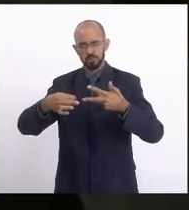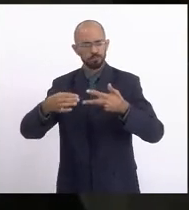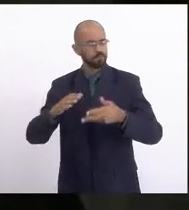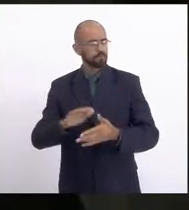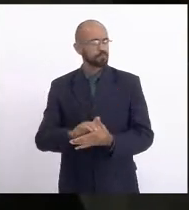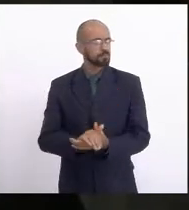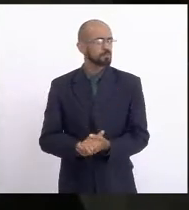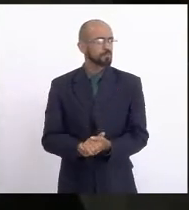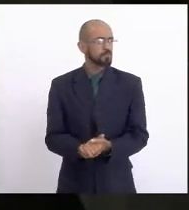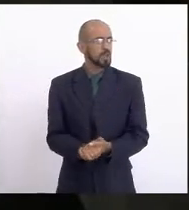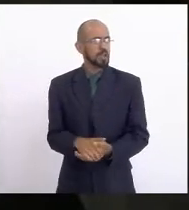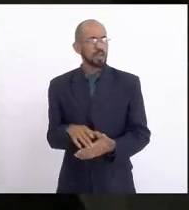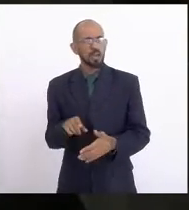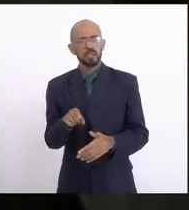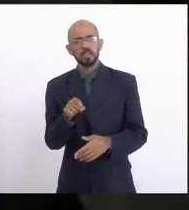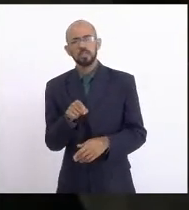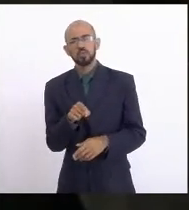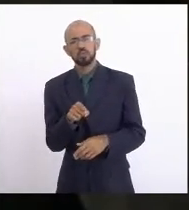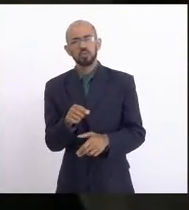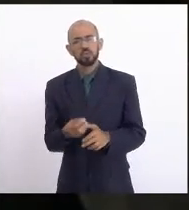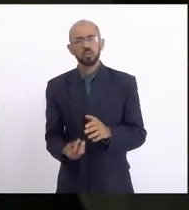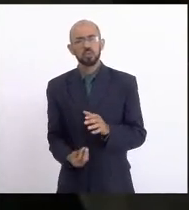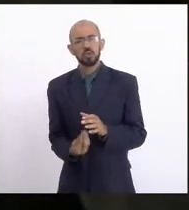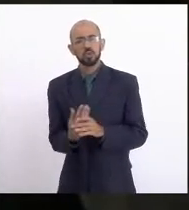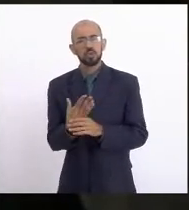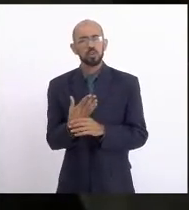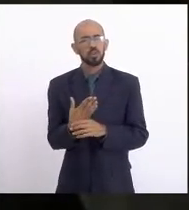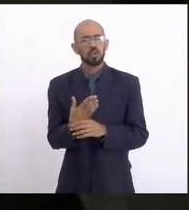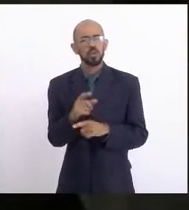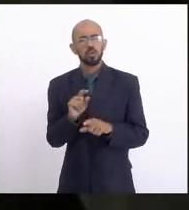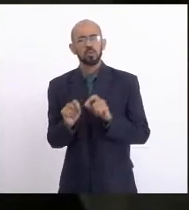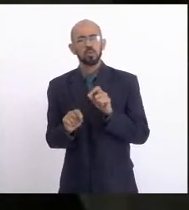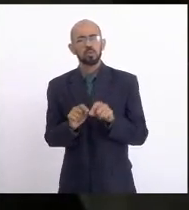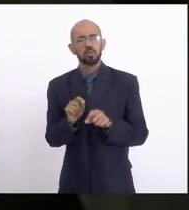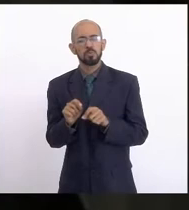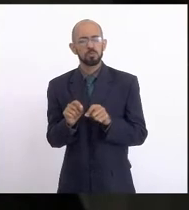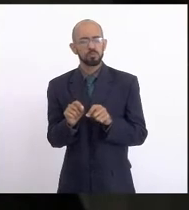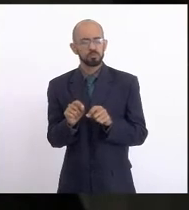Isso propiciou que nós